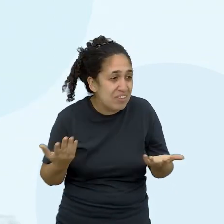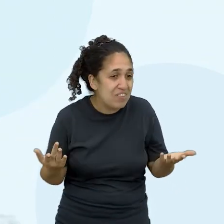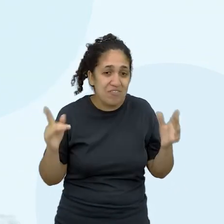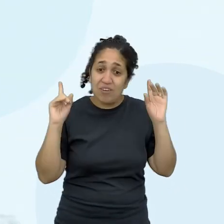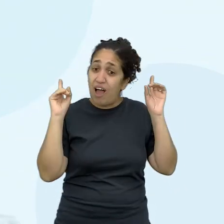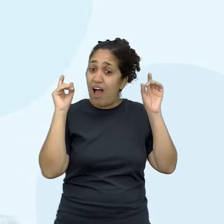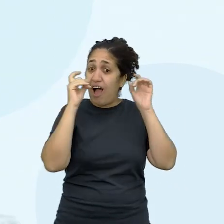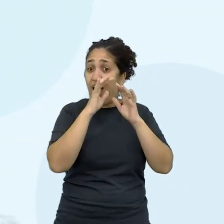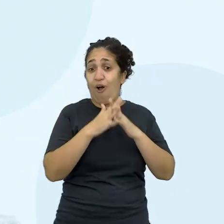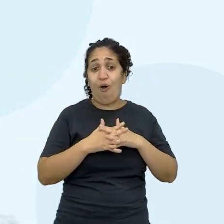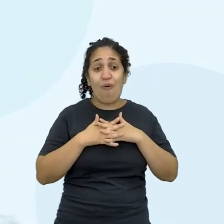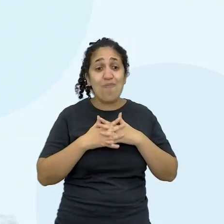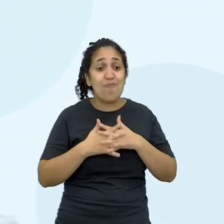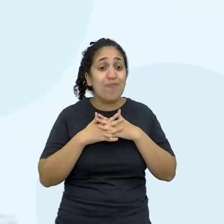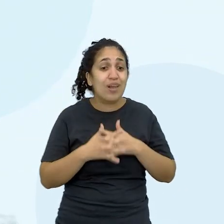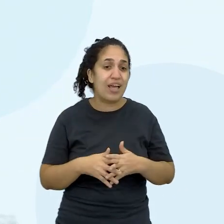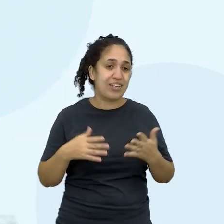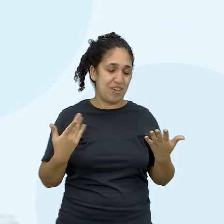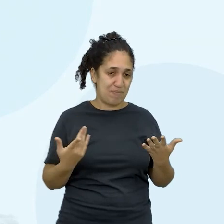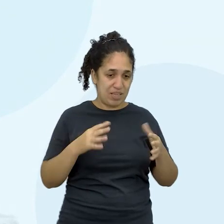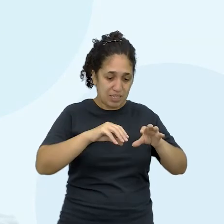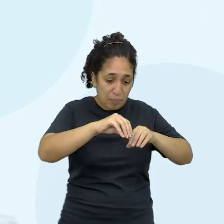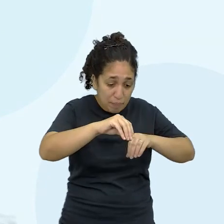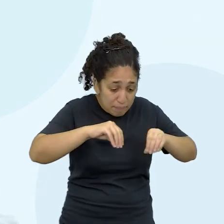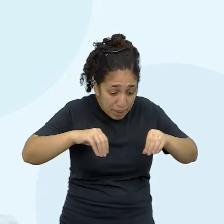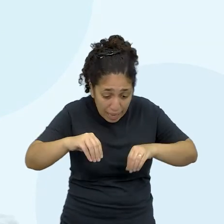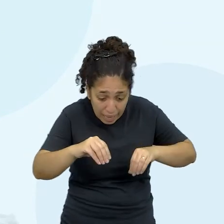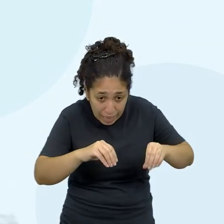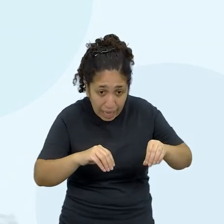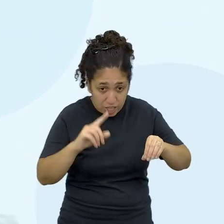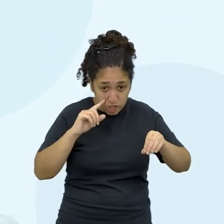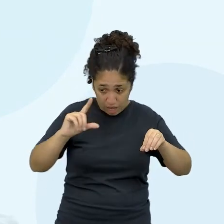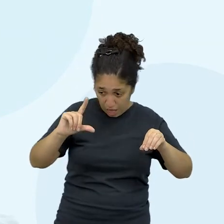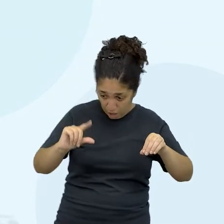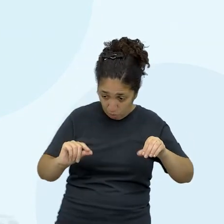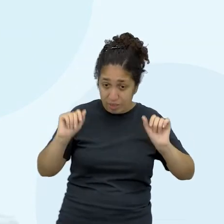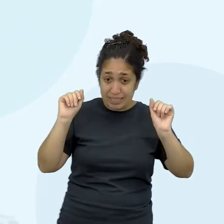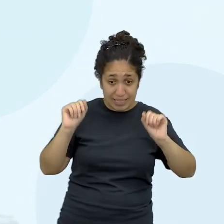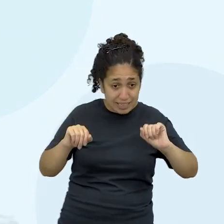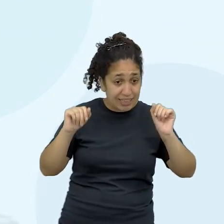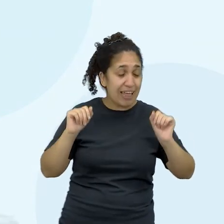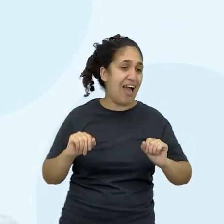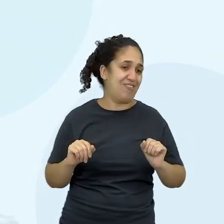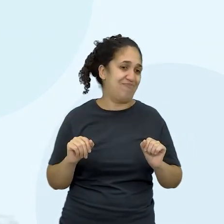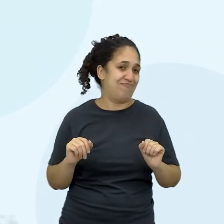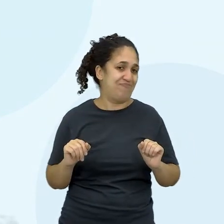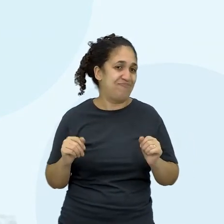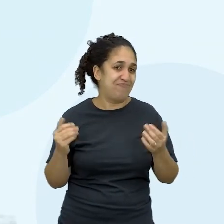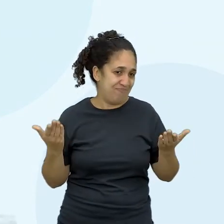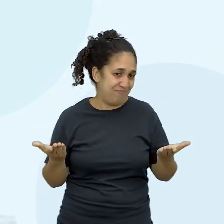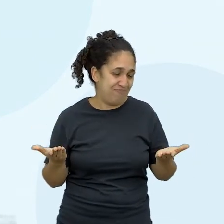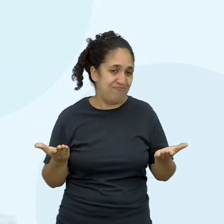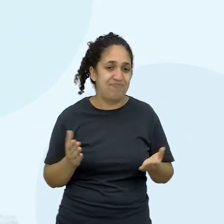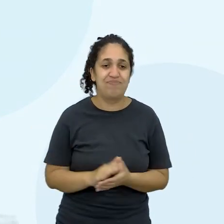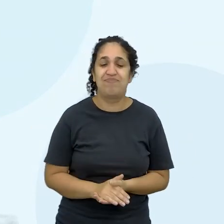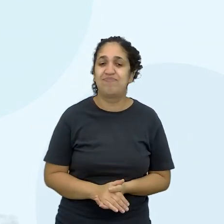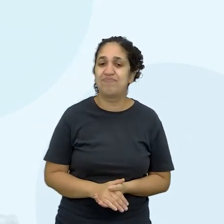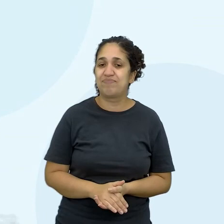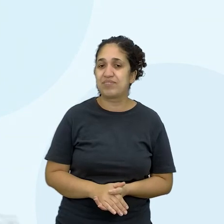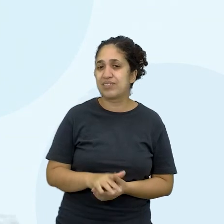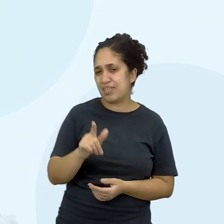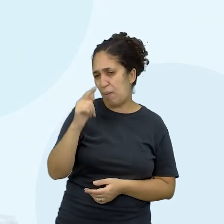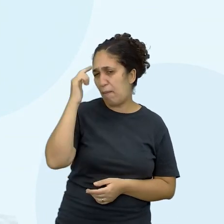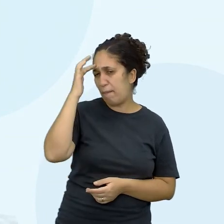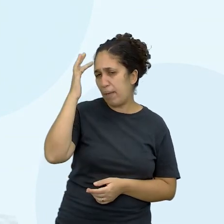complexa, ainda que as reduções em maquete sigam os critérios geométricos de escala que a gente está falando aqui. Então, dá para a